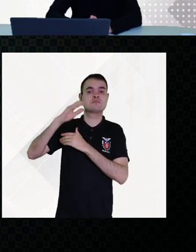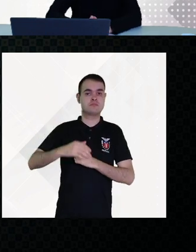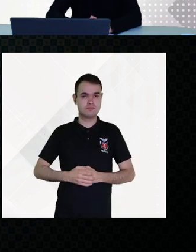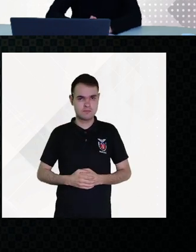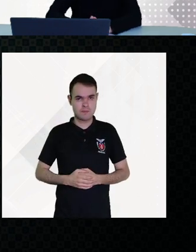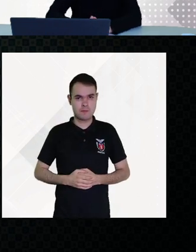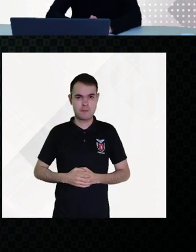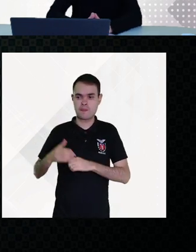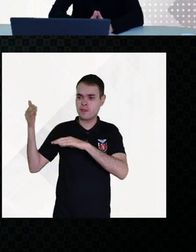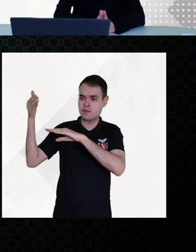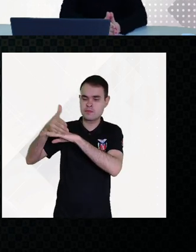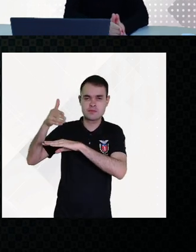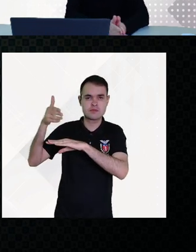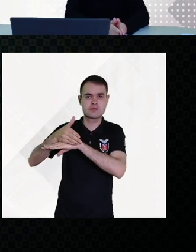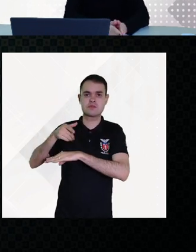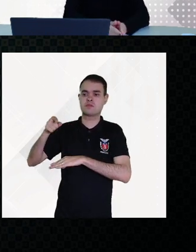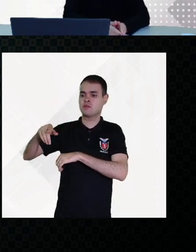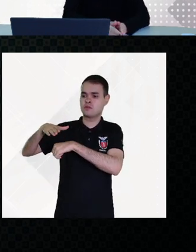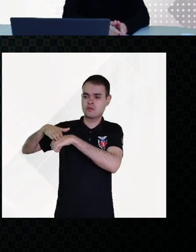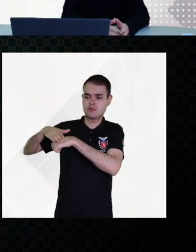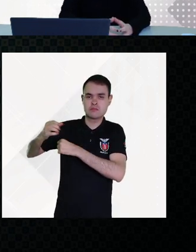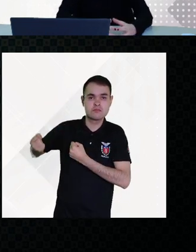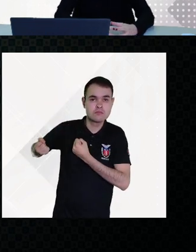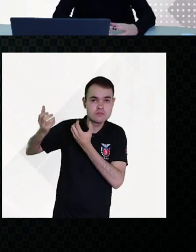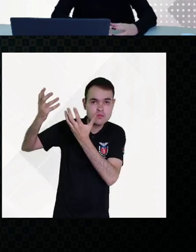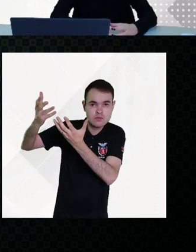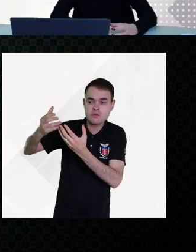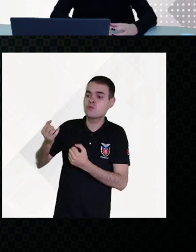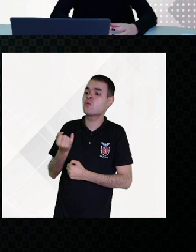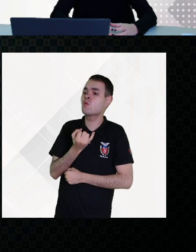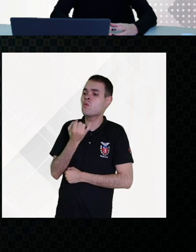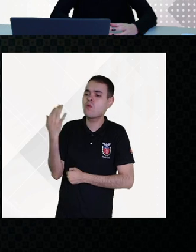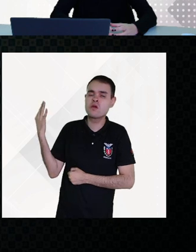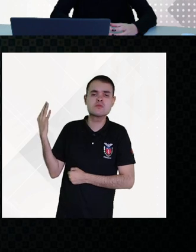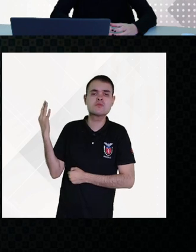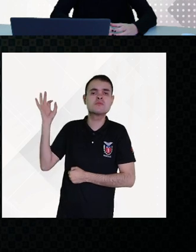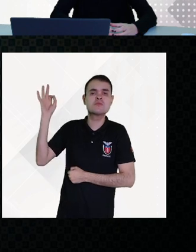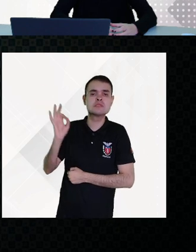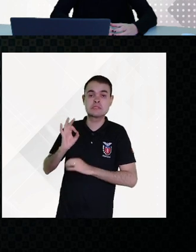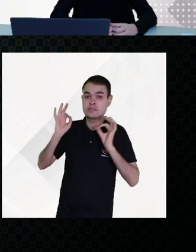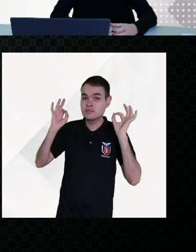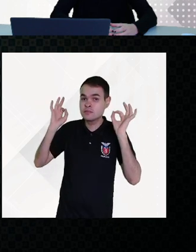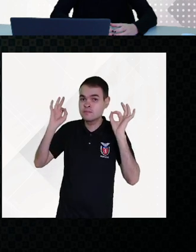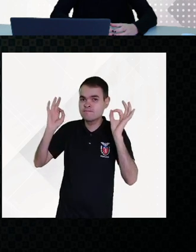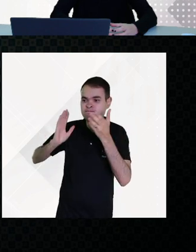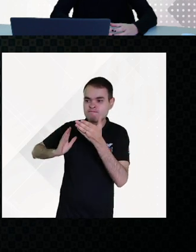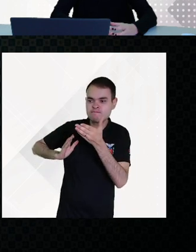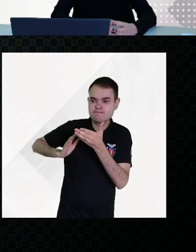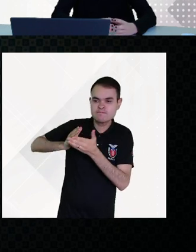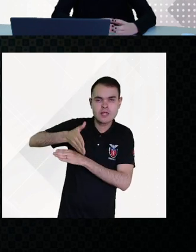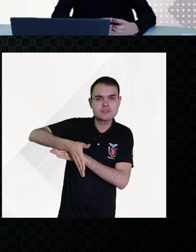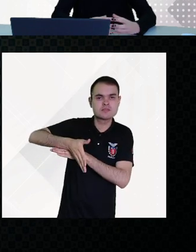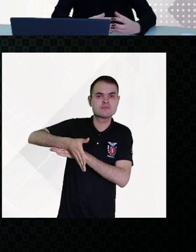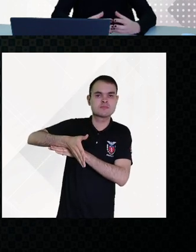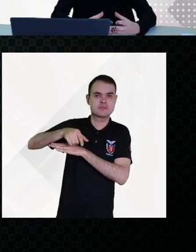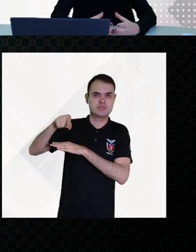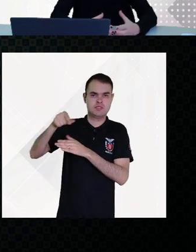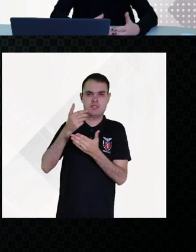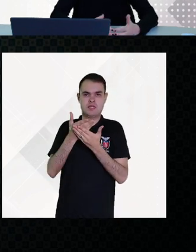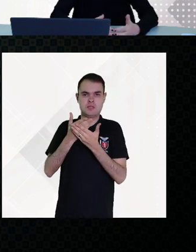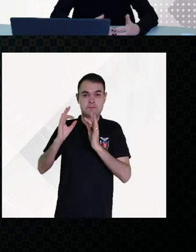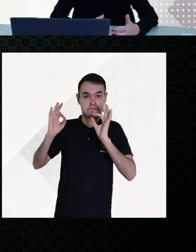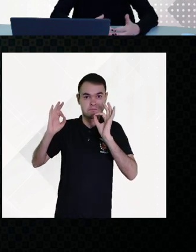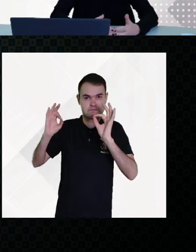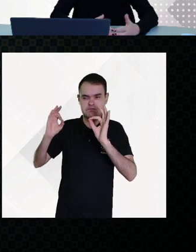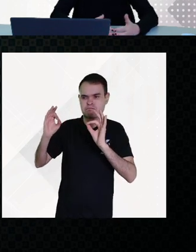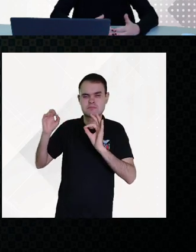atividade, participação. Então, o quanto aquele nosso estudante está participando efetivamente daquela aula,